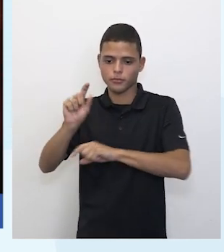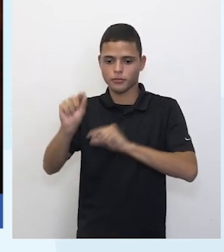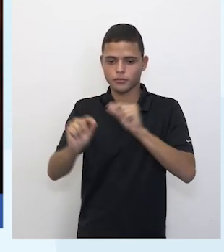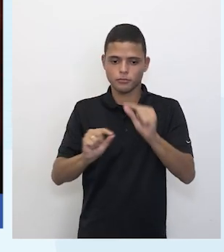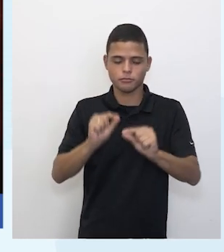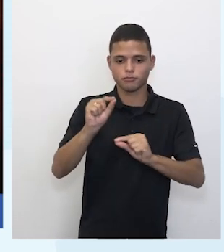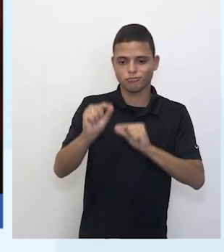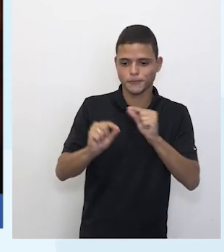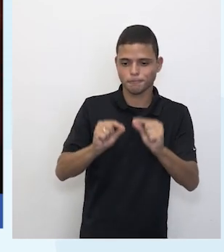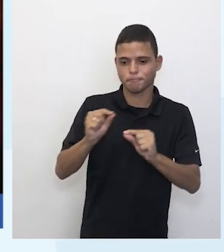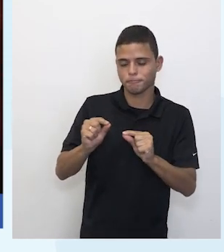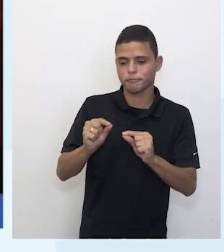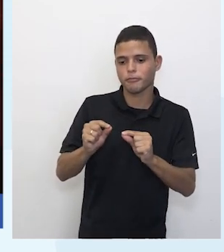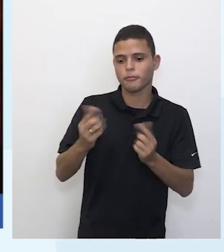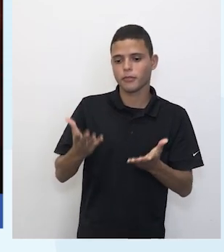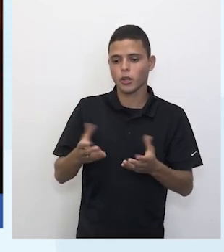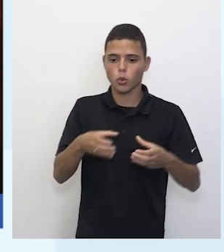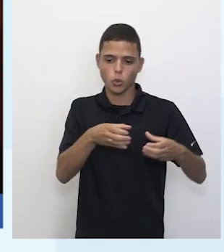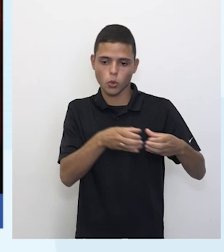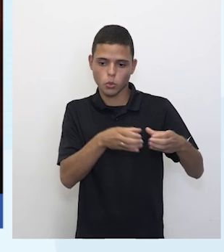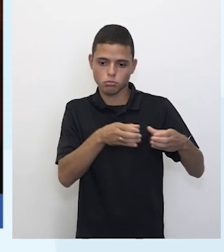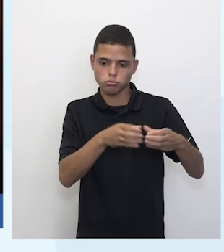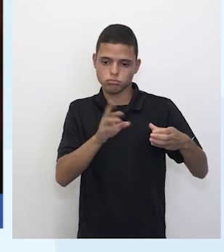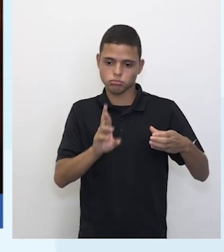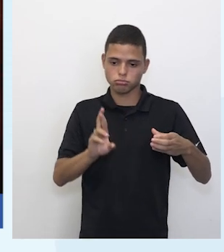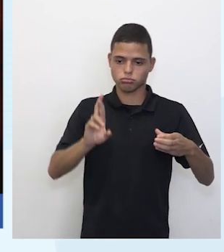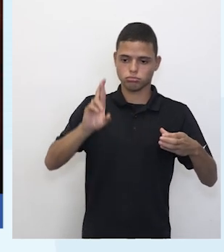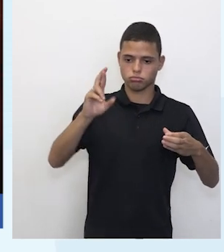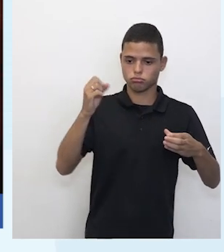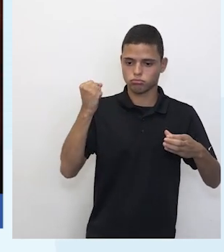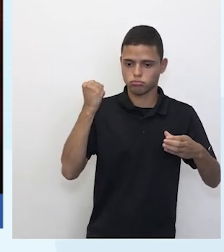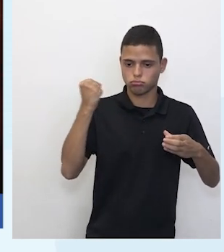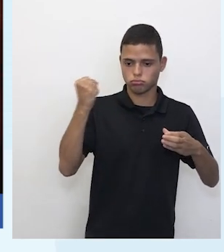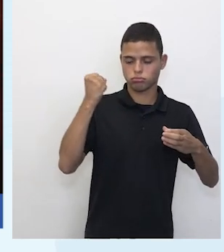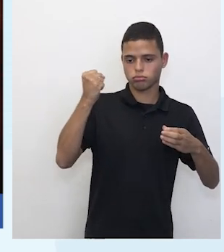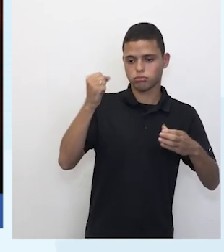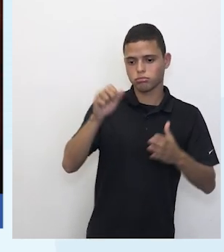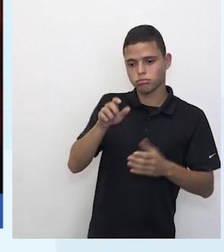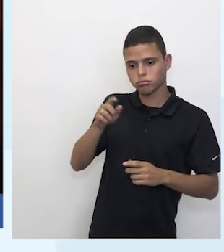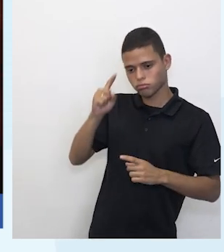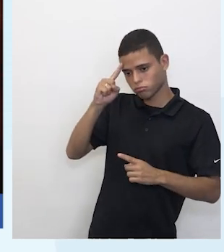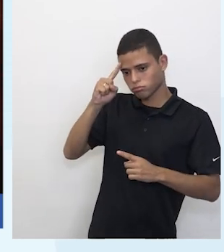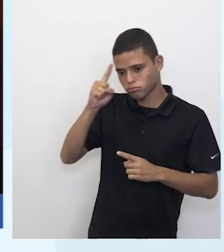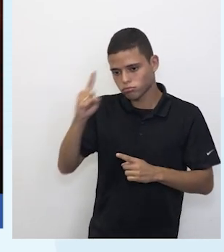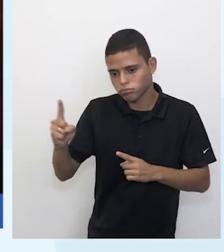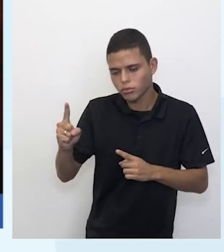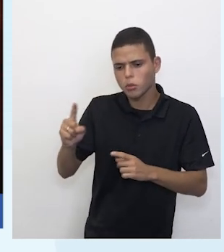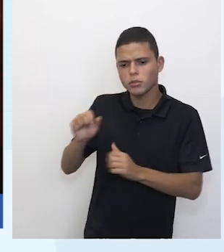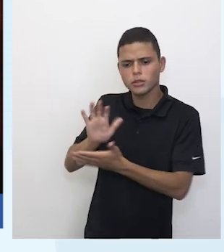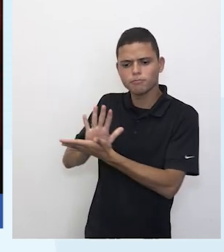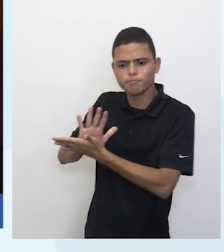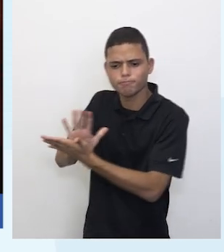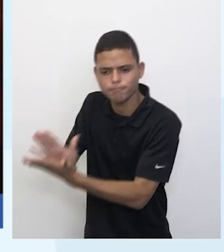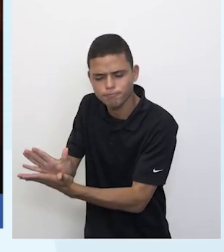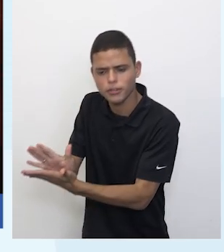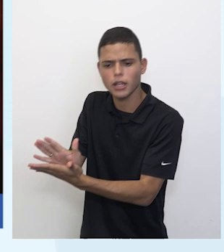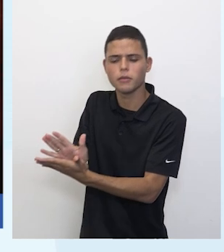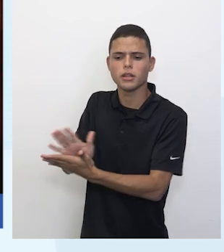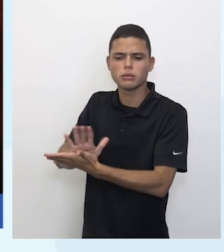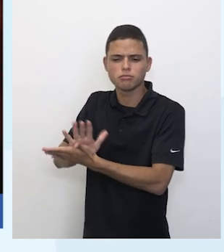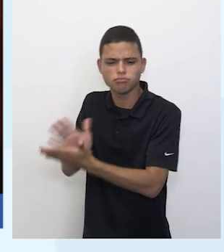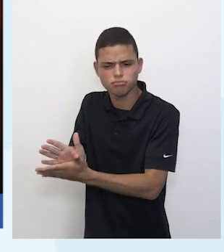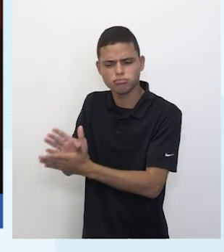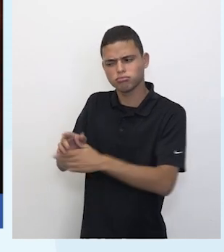que tem o poder de obrigar, né, os indivíduos a fazer ou não fazer determinadas coisas de uma